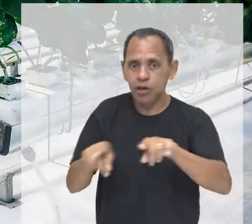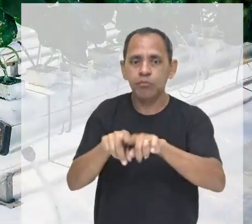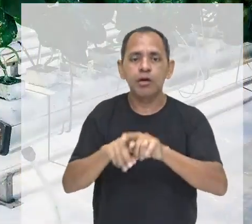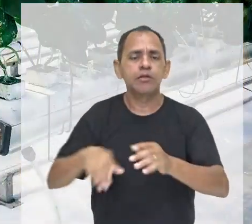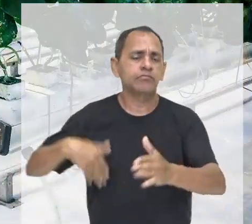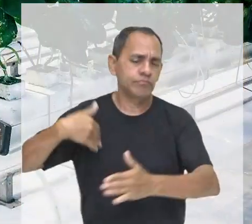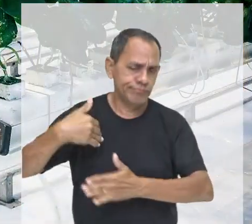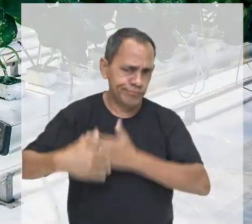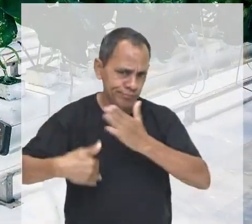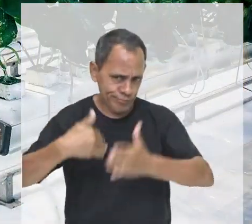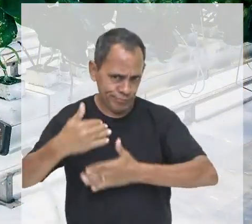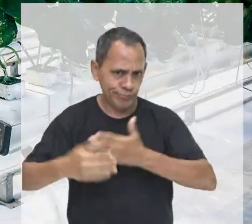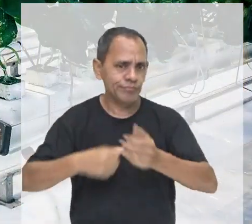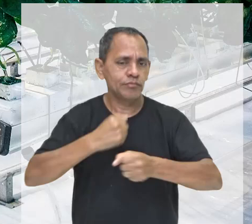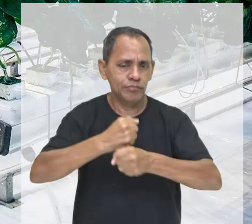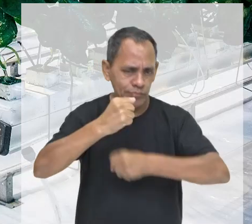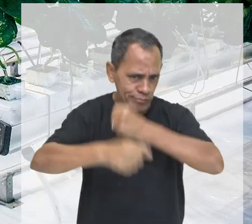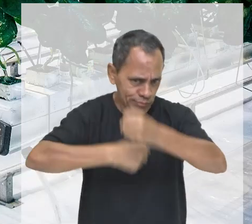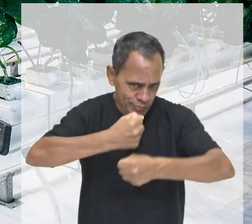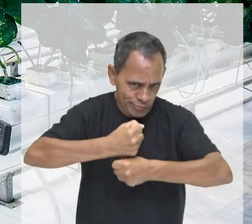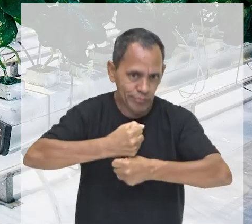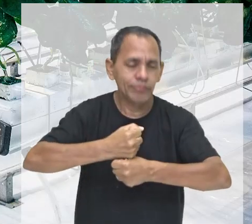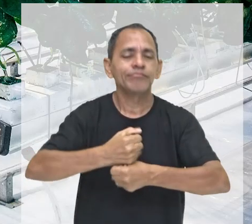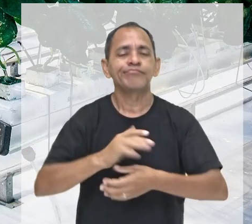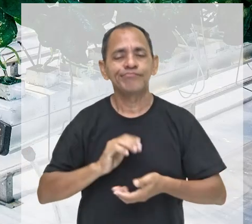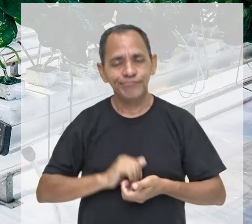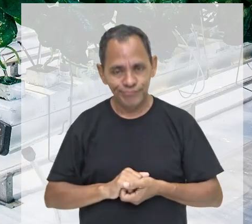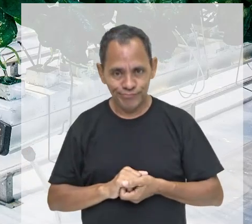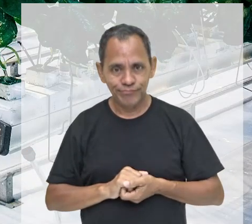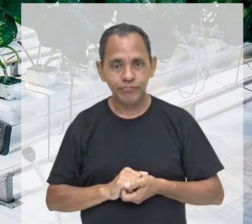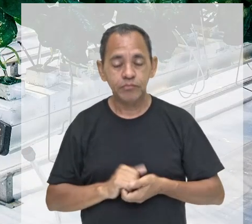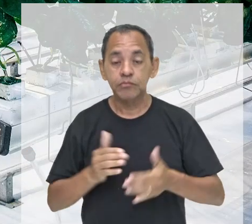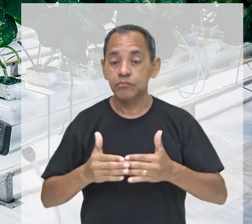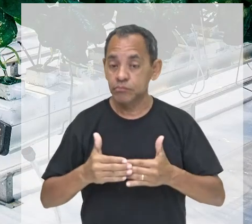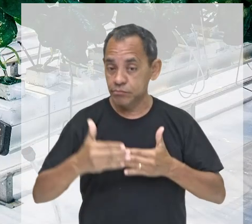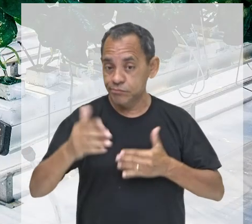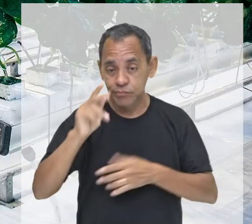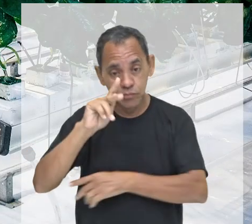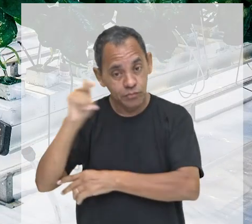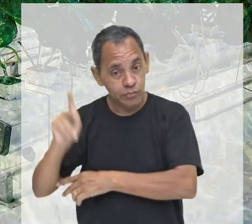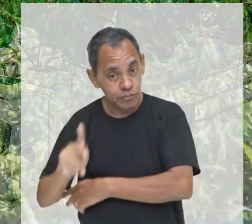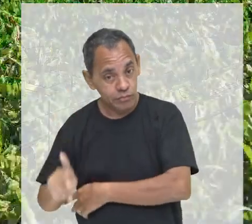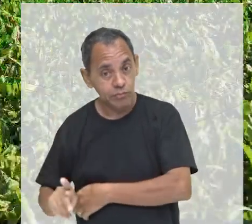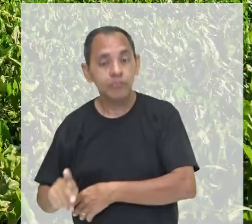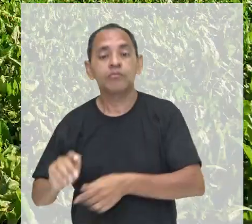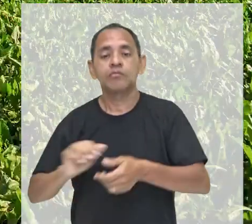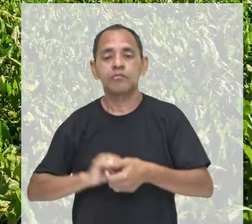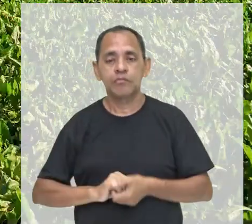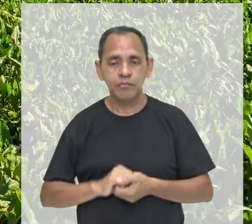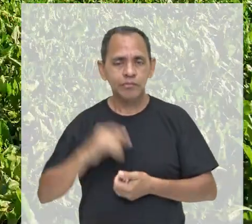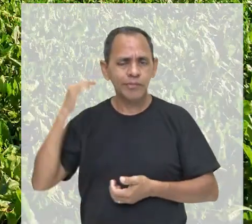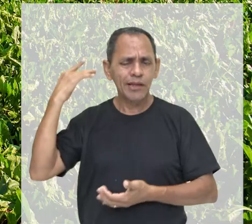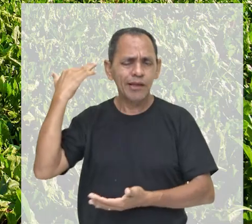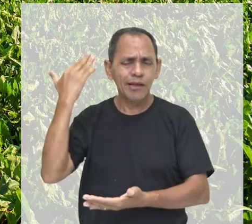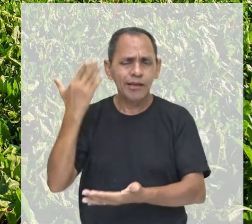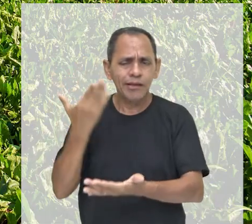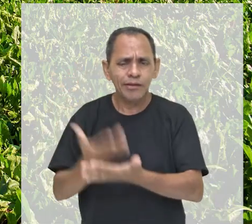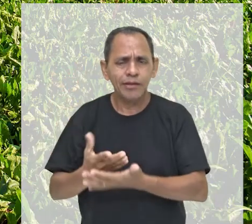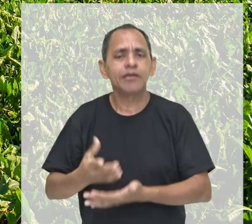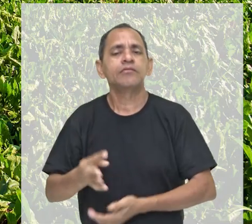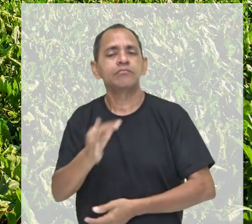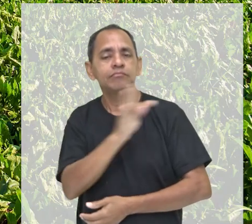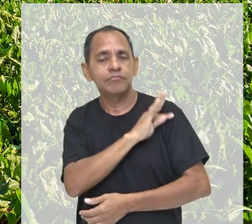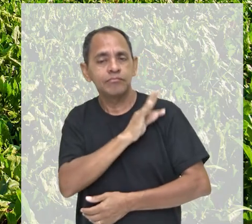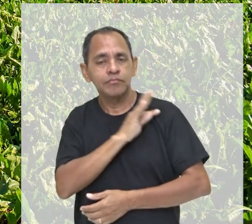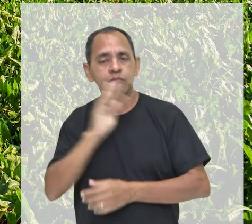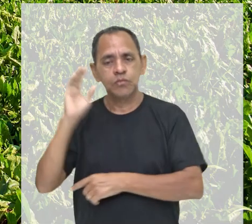dos anos. Então, ao longo da história, gente, as mudanças, na técnica e na